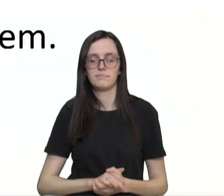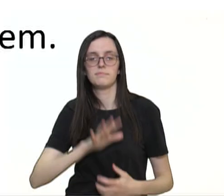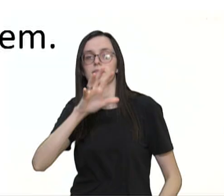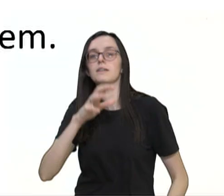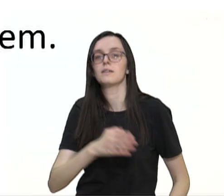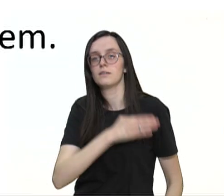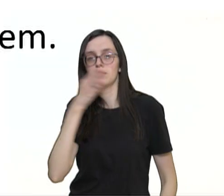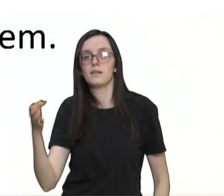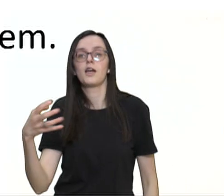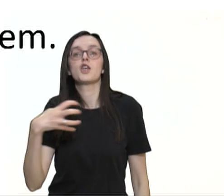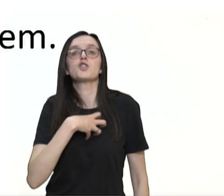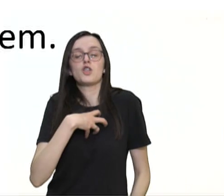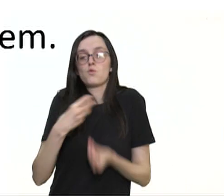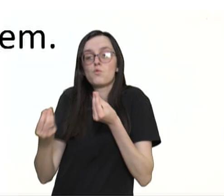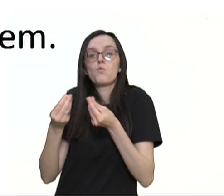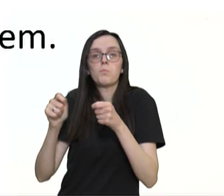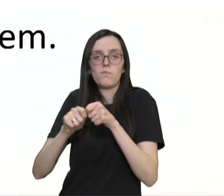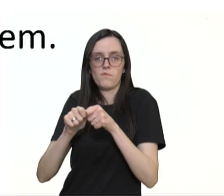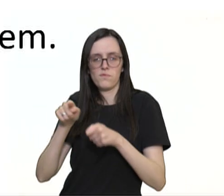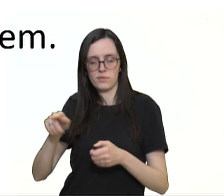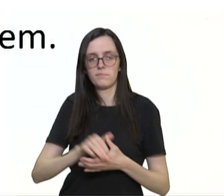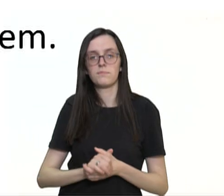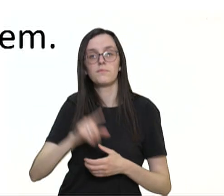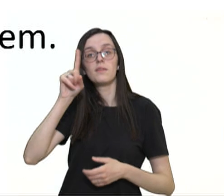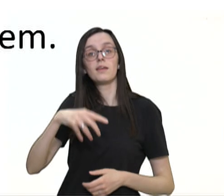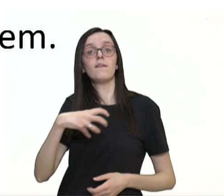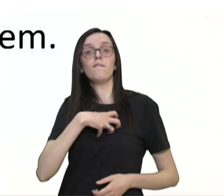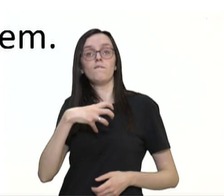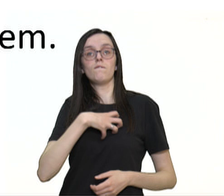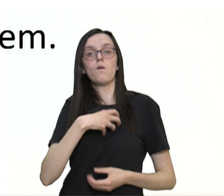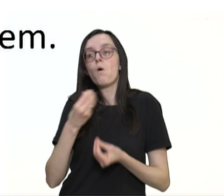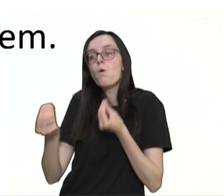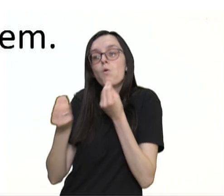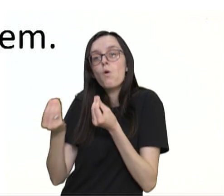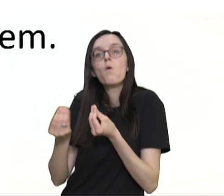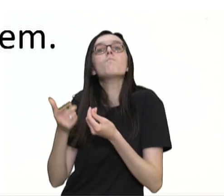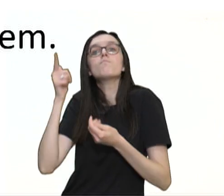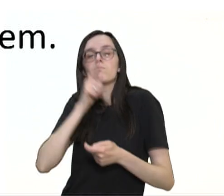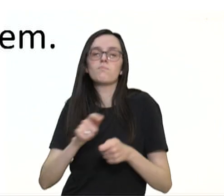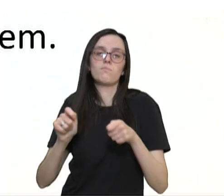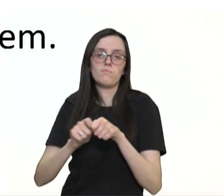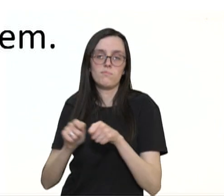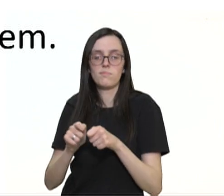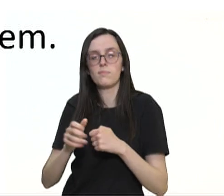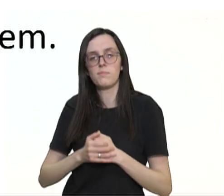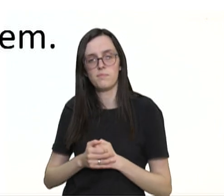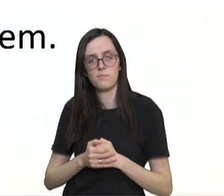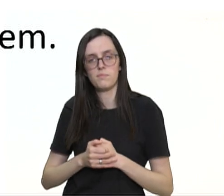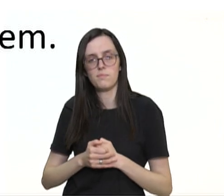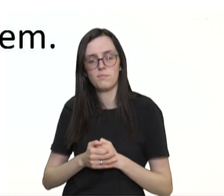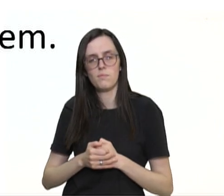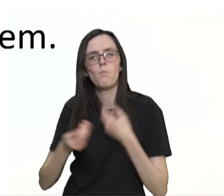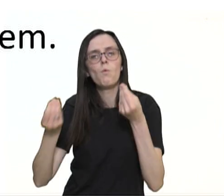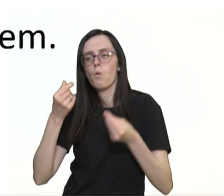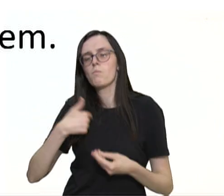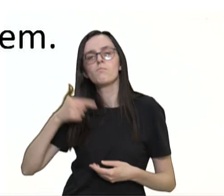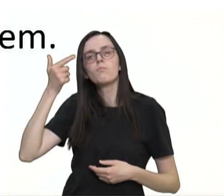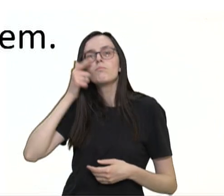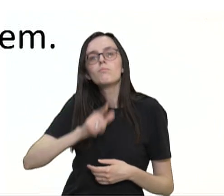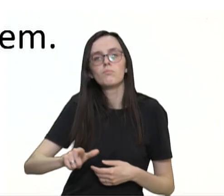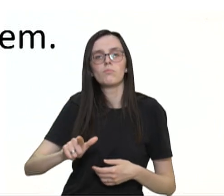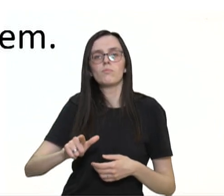técnica. Técnica é a maneira com que é feita. De que maneira que você vai compor aquilo